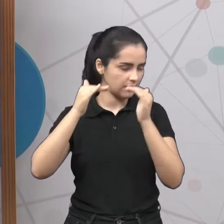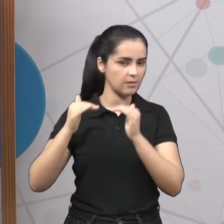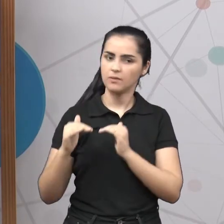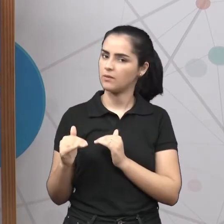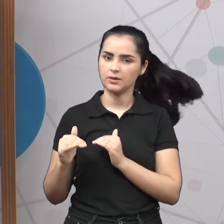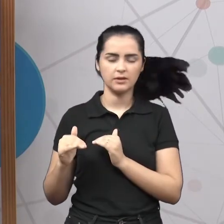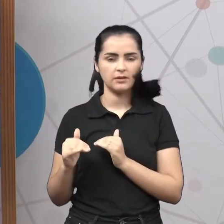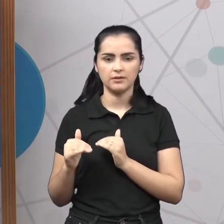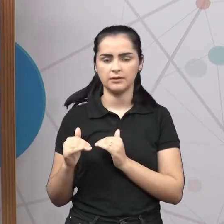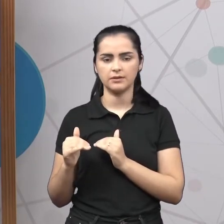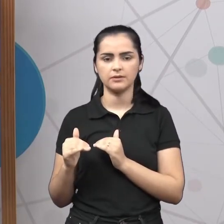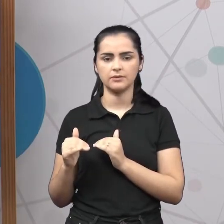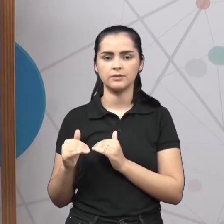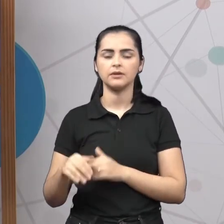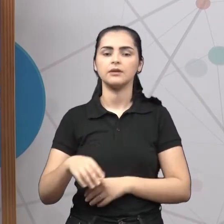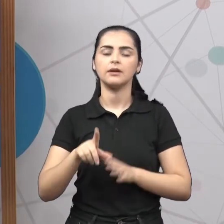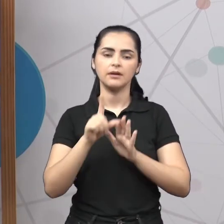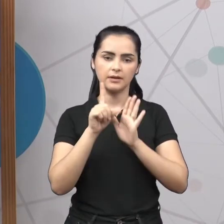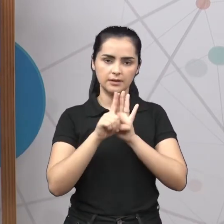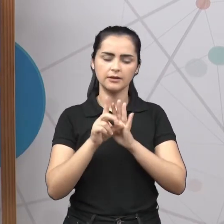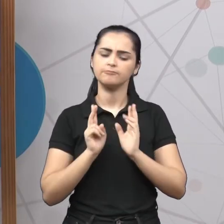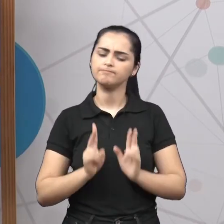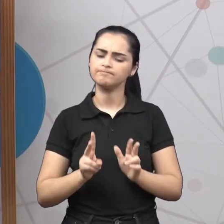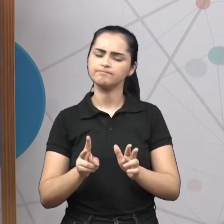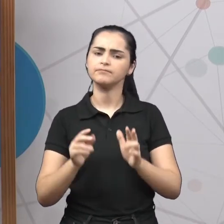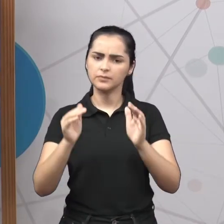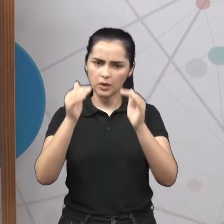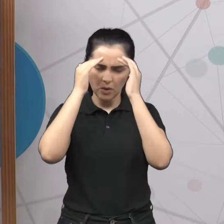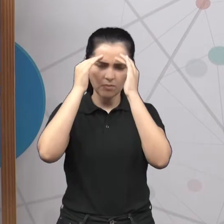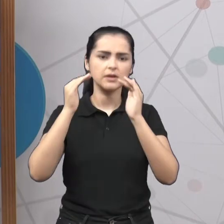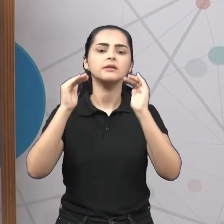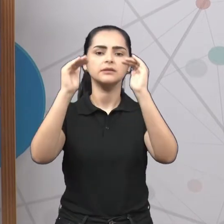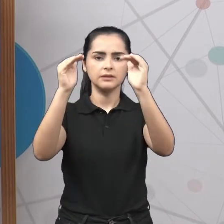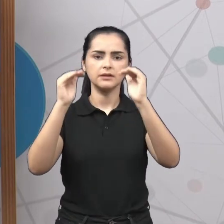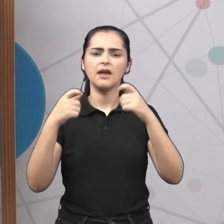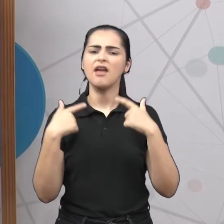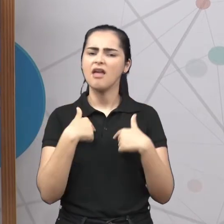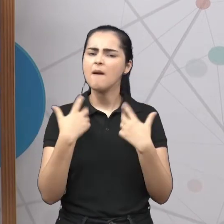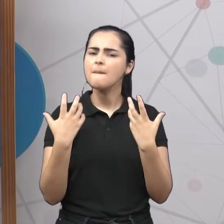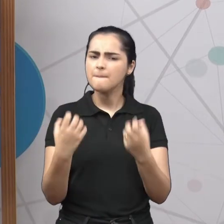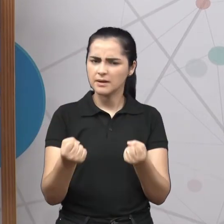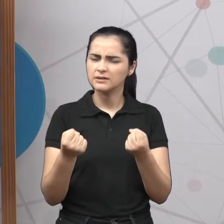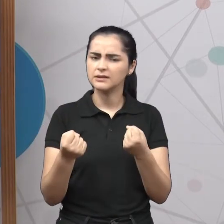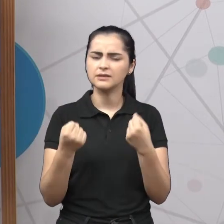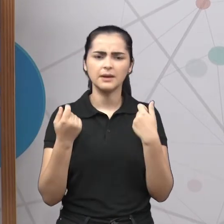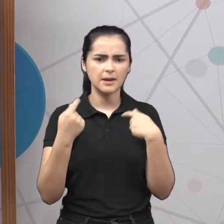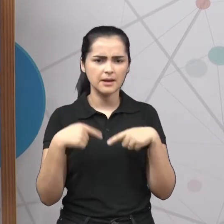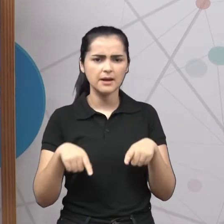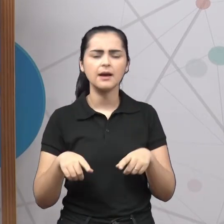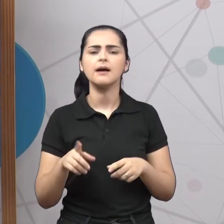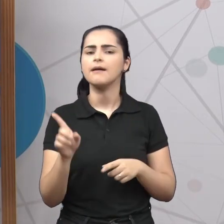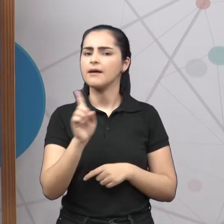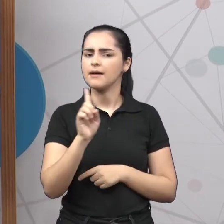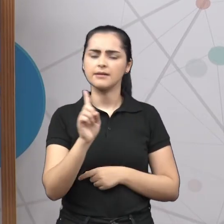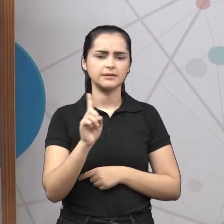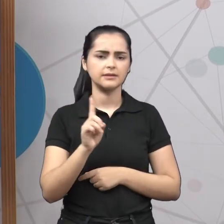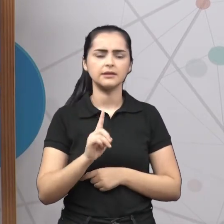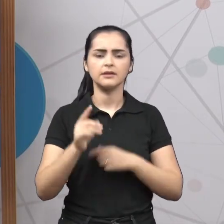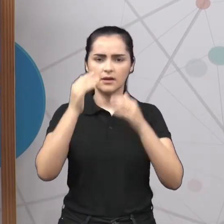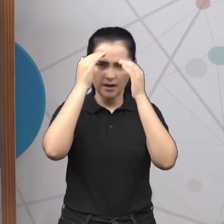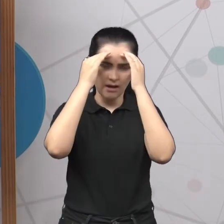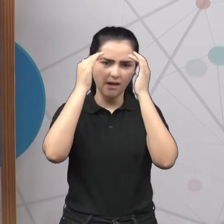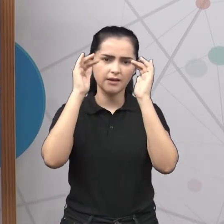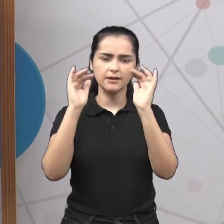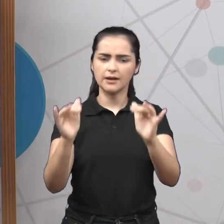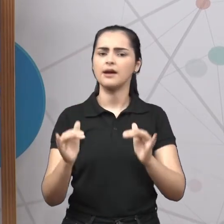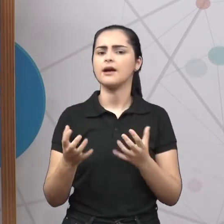descumprir as leis. Eu tenho que concordar com todas as leis? Não, eu não preciso concordar com